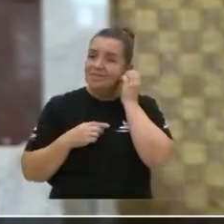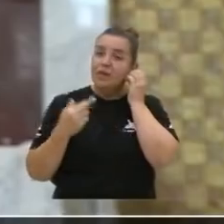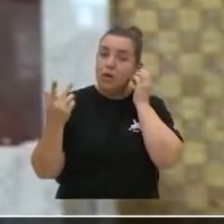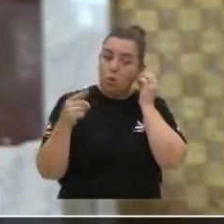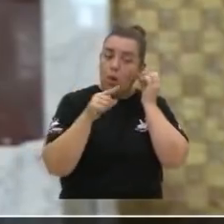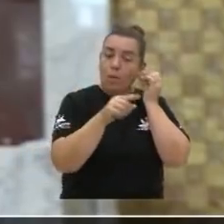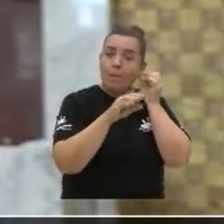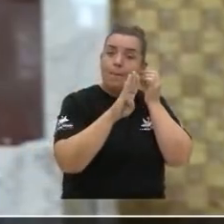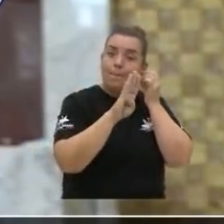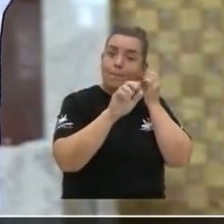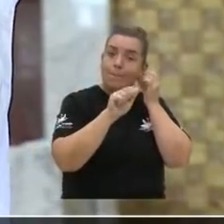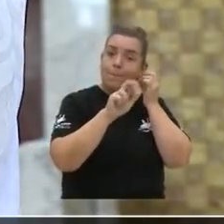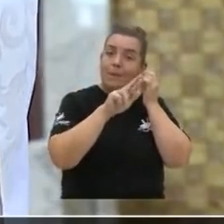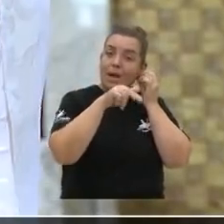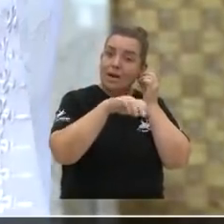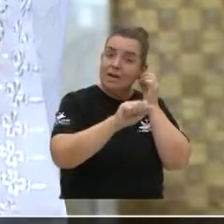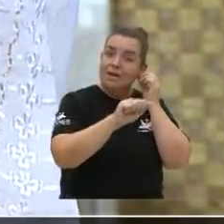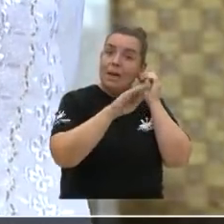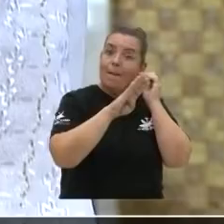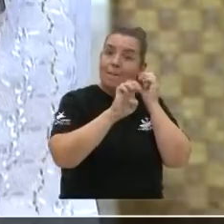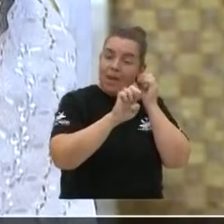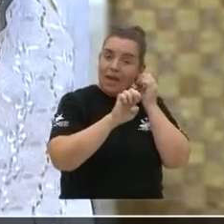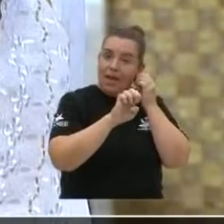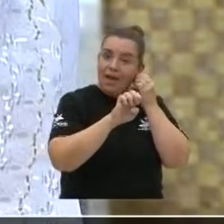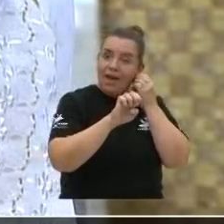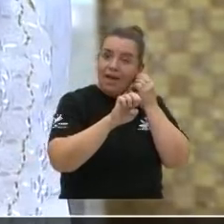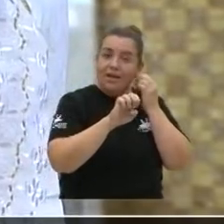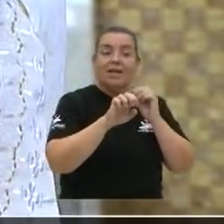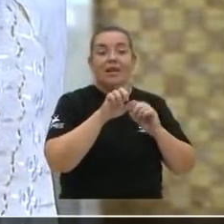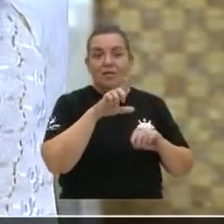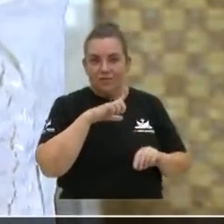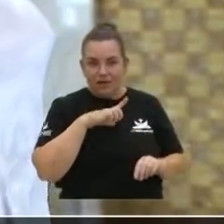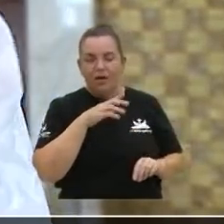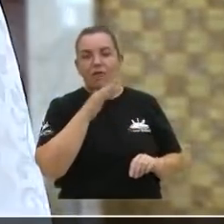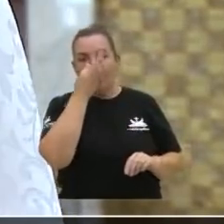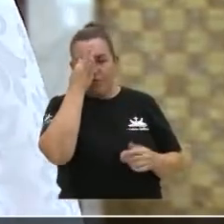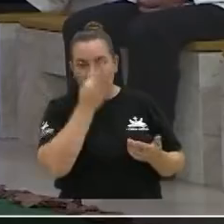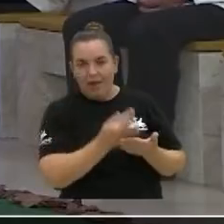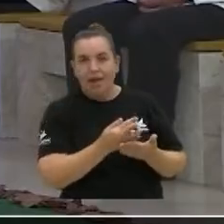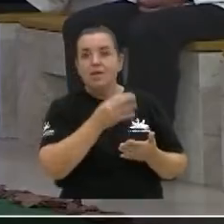Bom, cheio do Espírito Santo e fé.